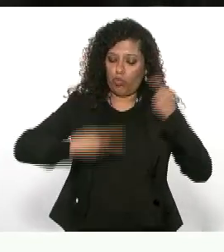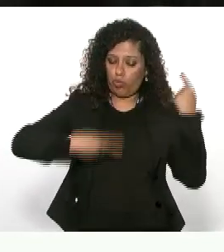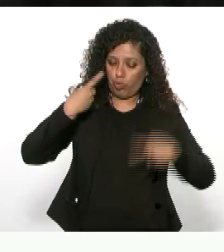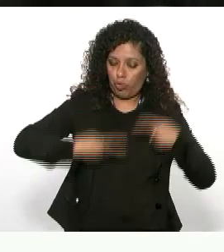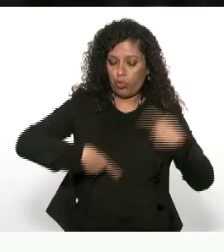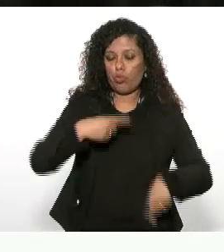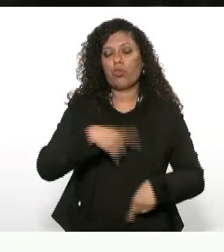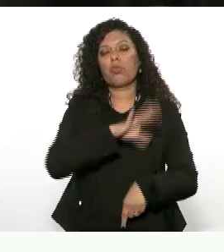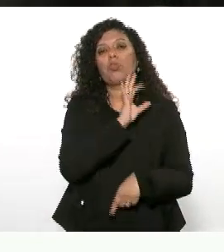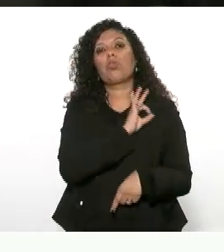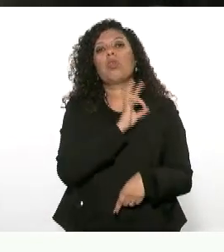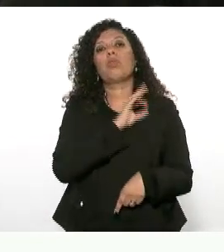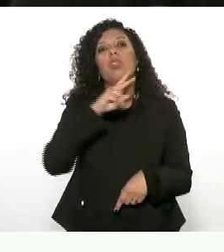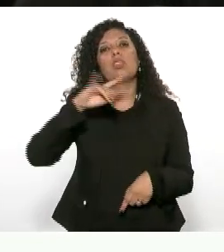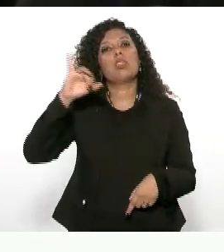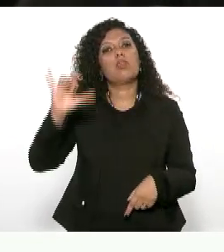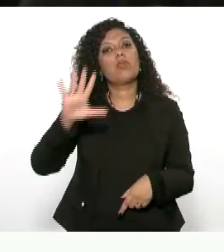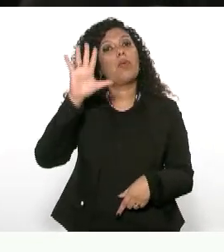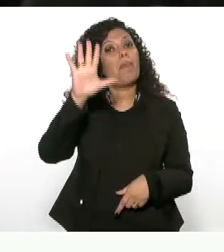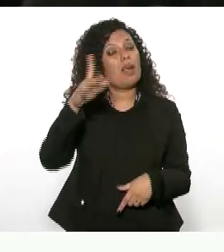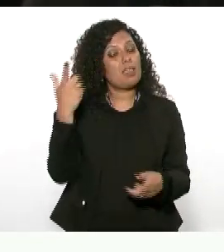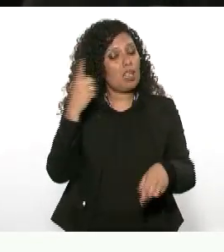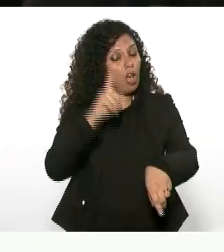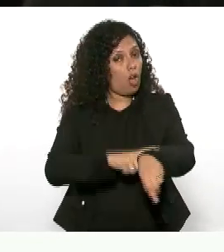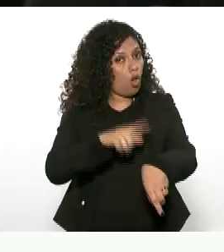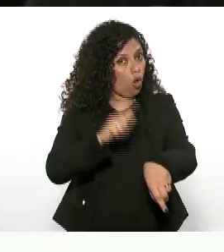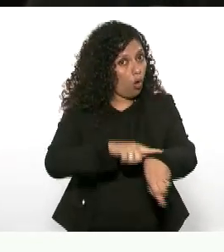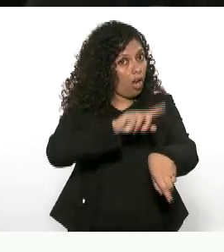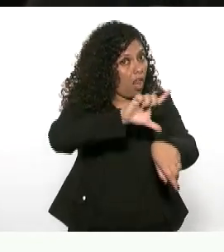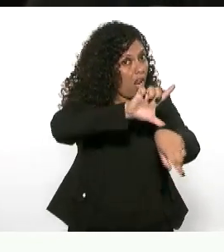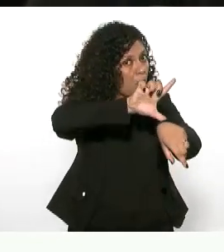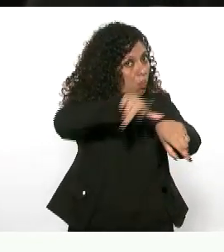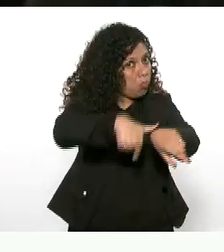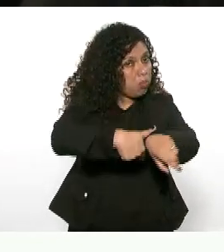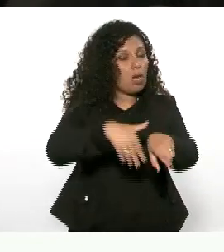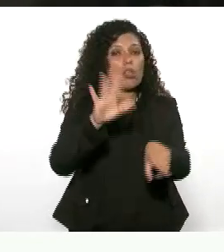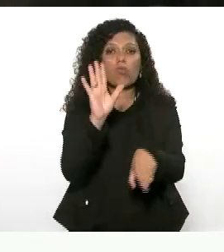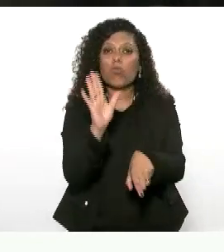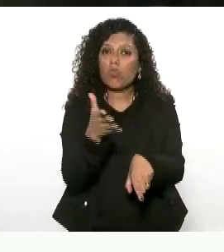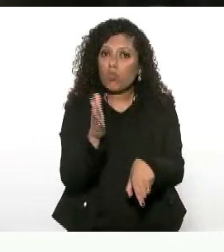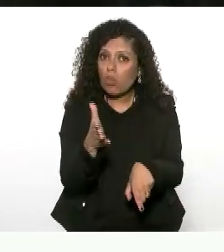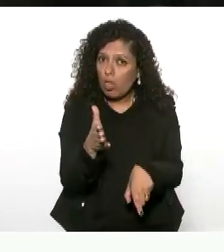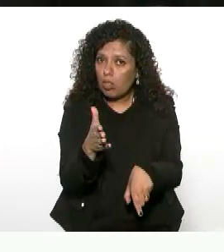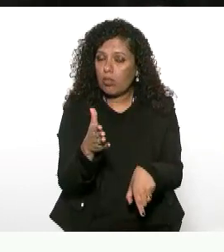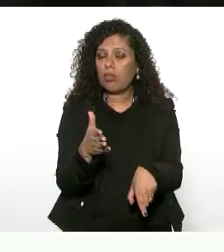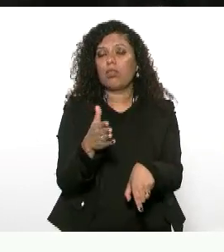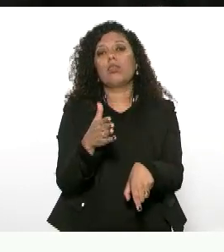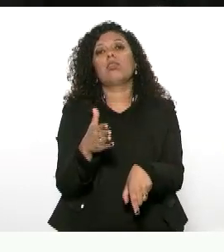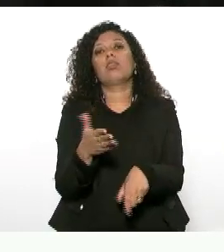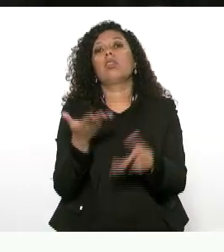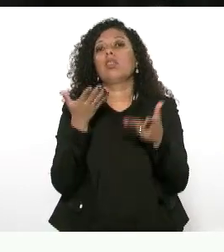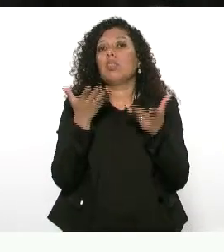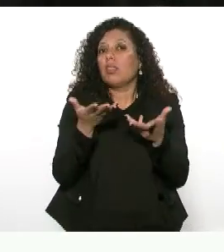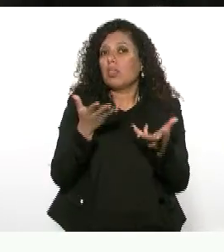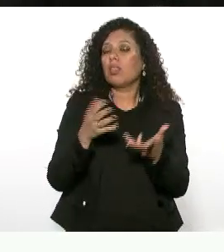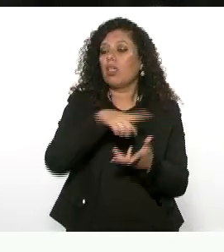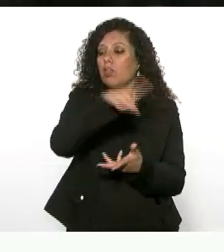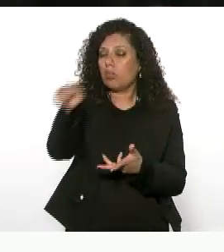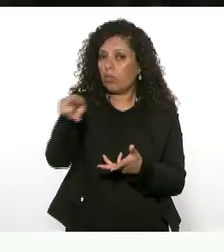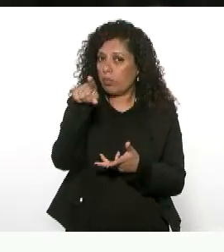Polícia Civil, mas é hora, já se faz hora, de se, né, e quero que vocês,